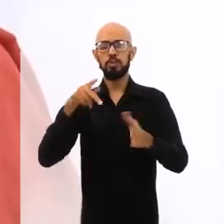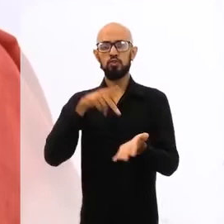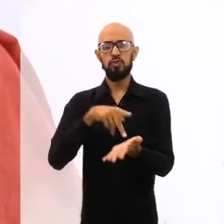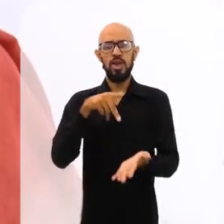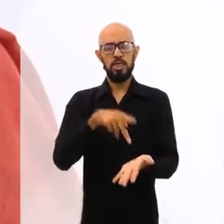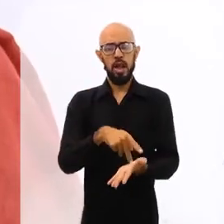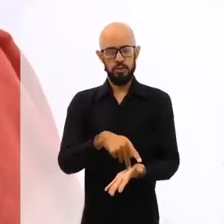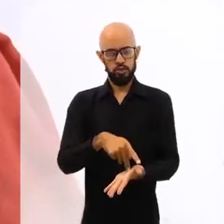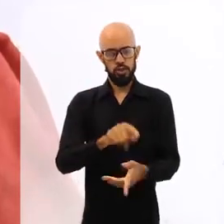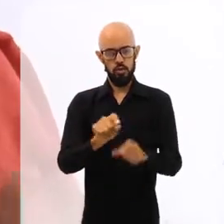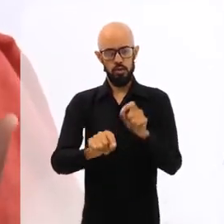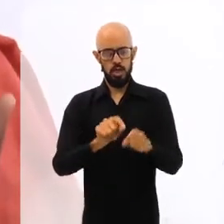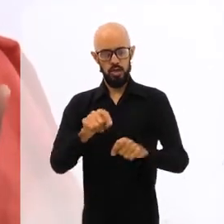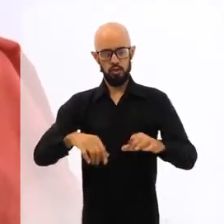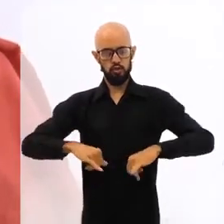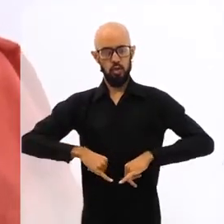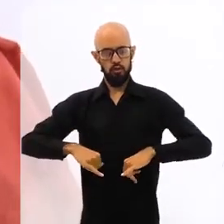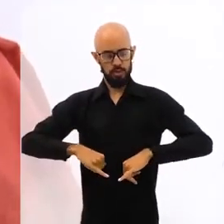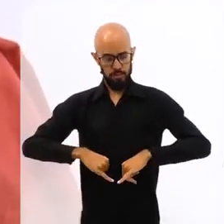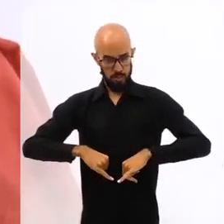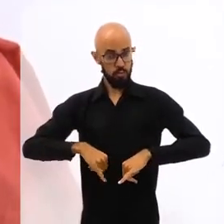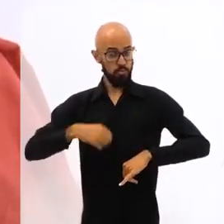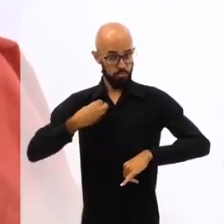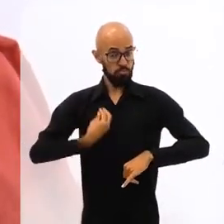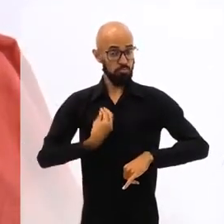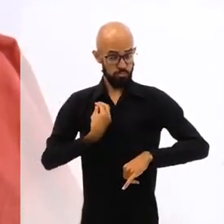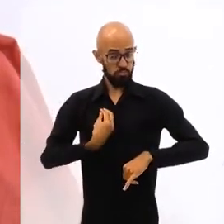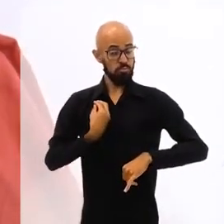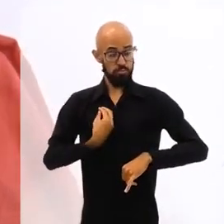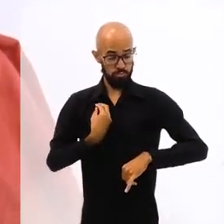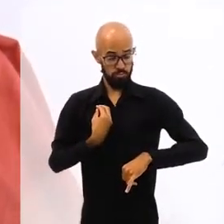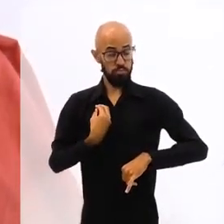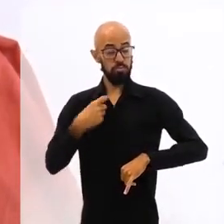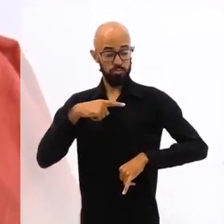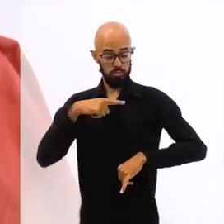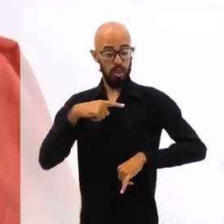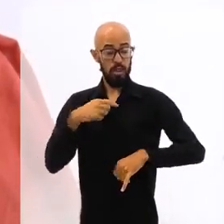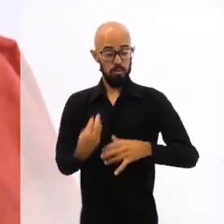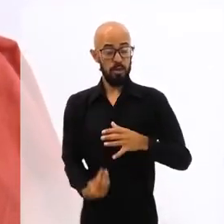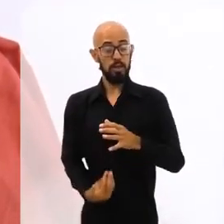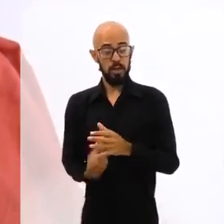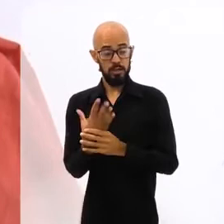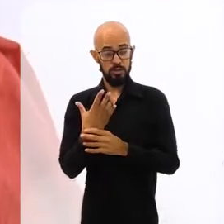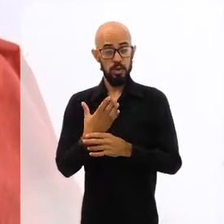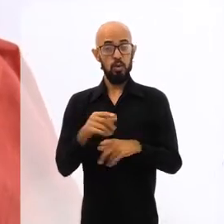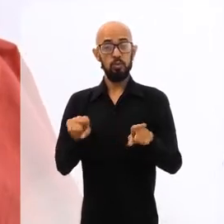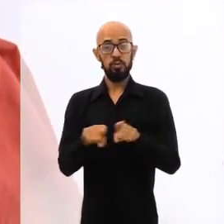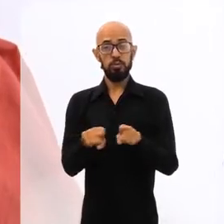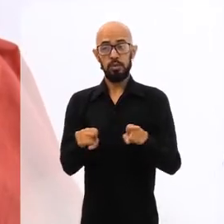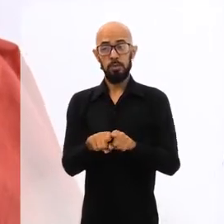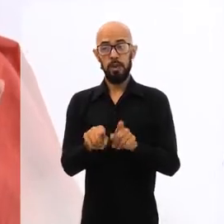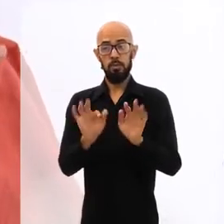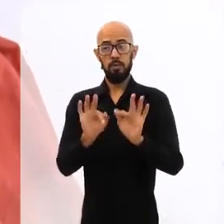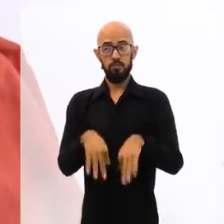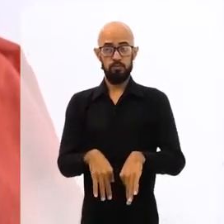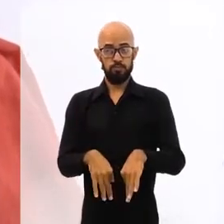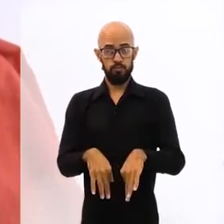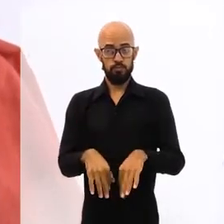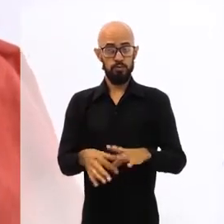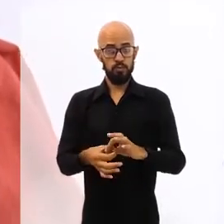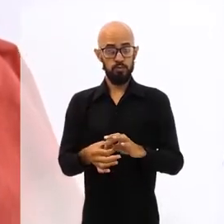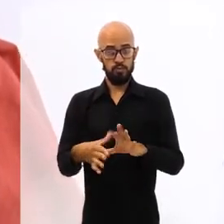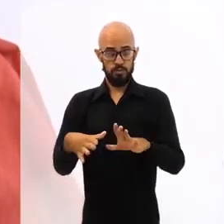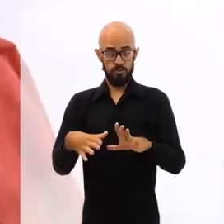Então o que é isso? Sofrimento existe. Existe uma origem do sofrimento e existe uma cessação e uma